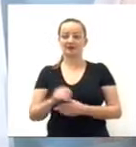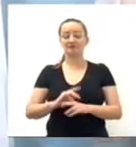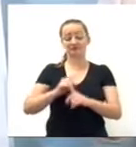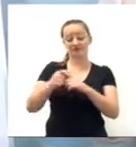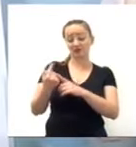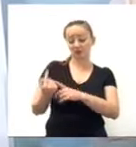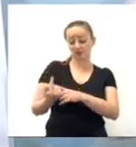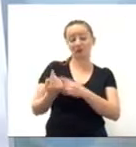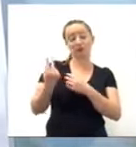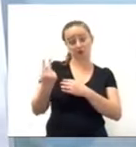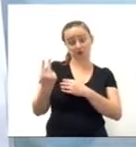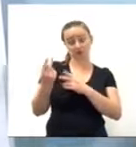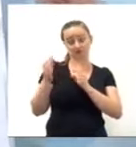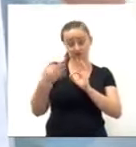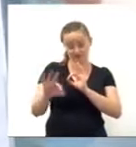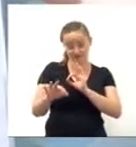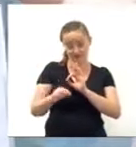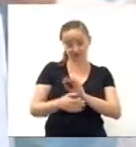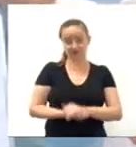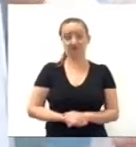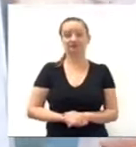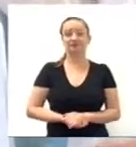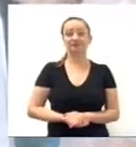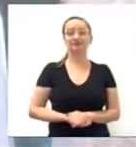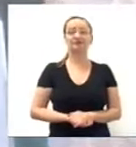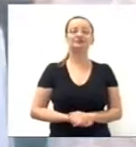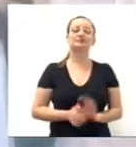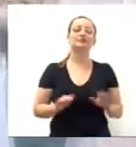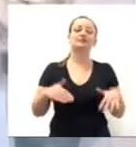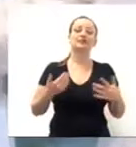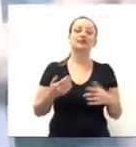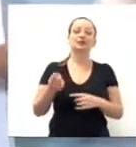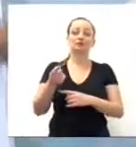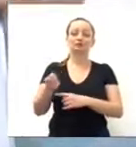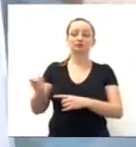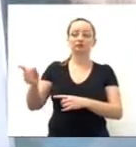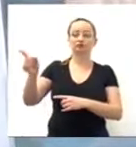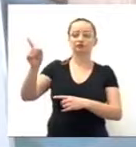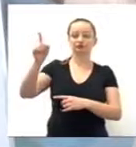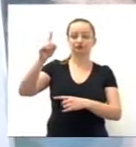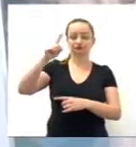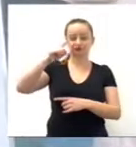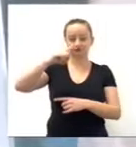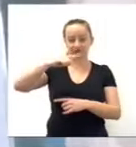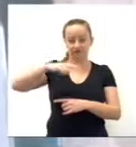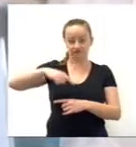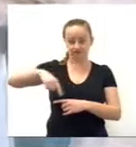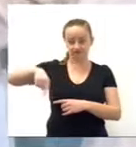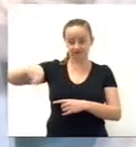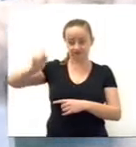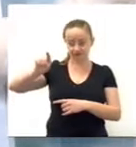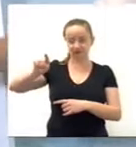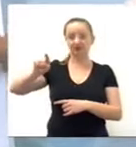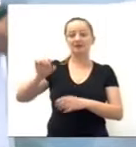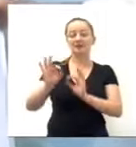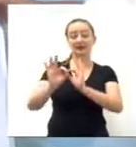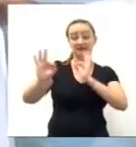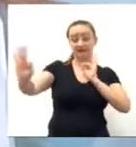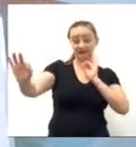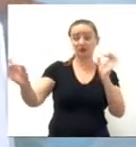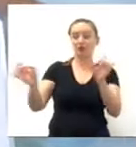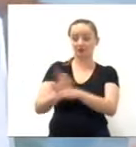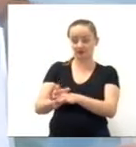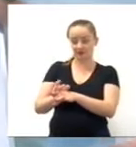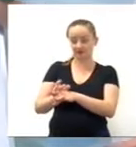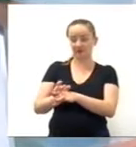é 2π, certo? Então quer dizer que uma volta completa aqui, essa distância completa,